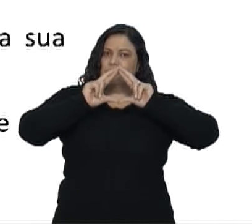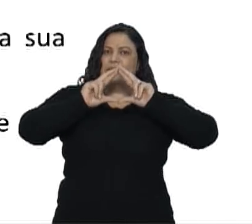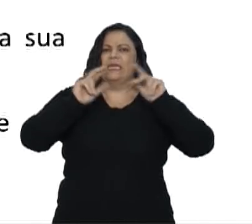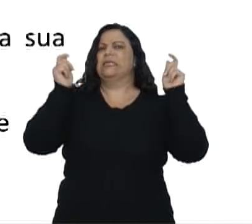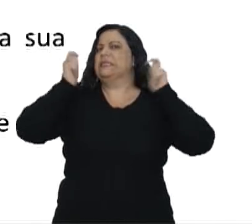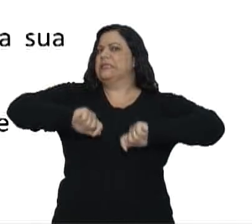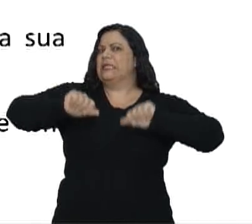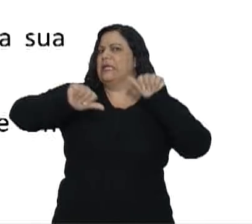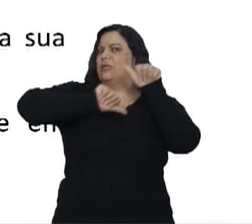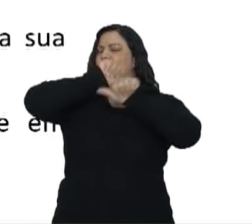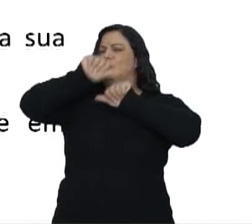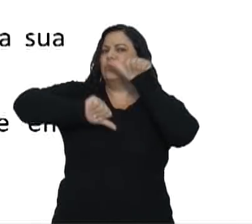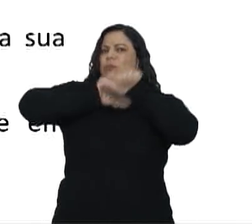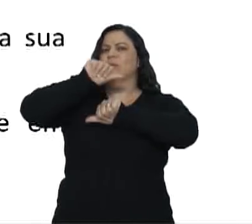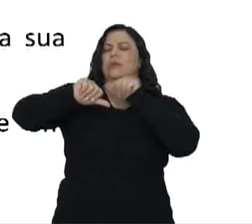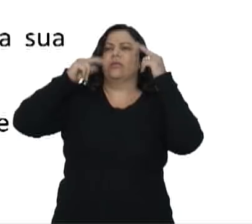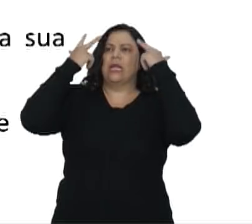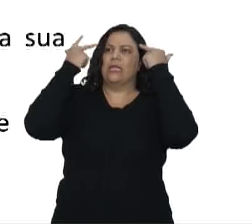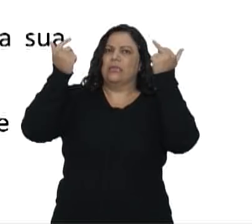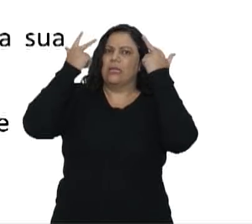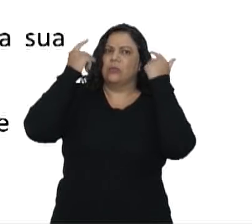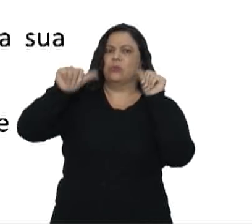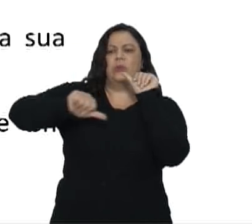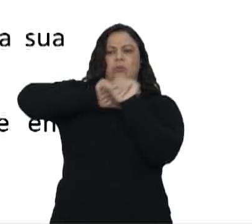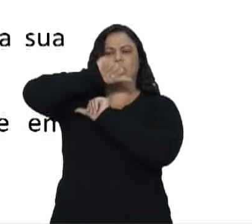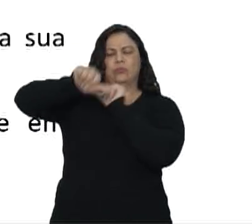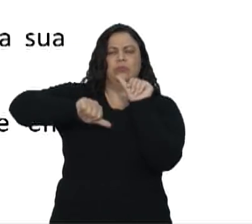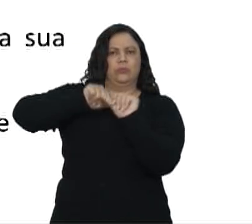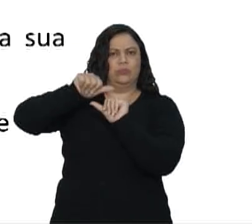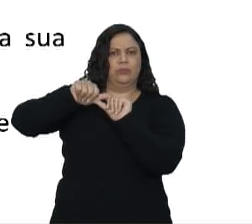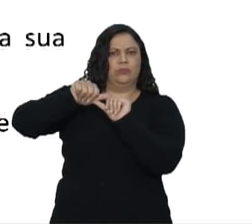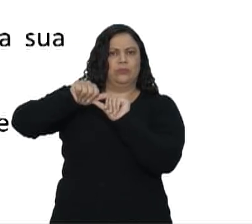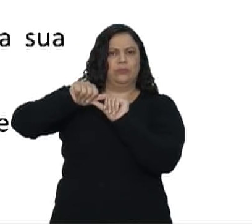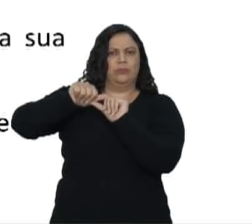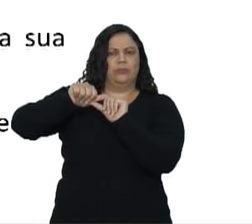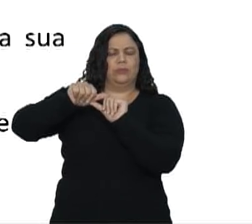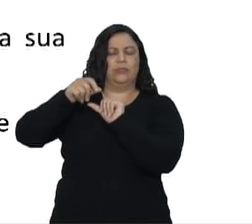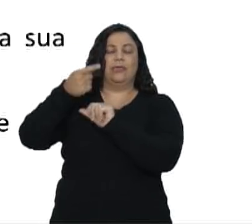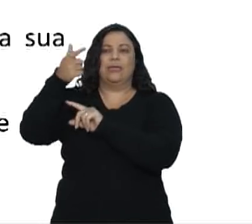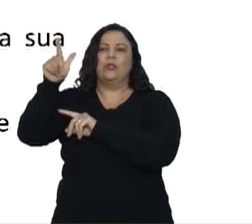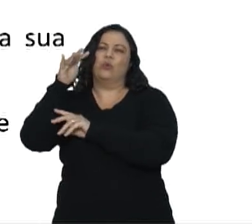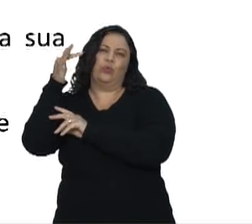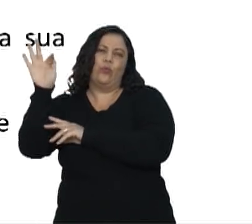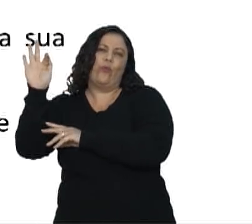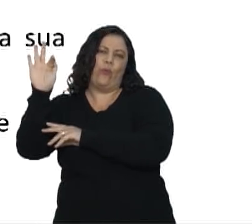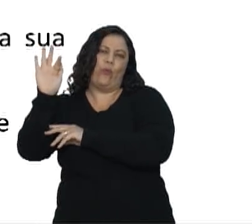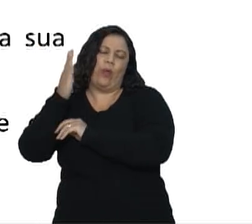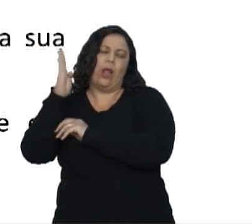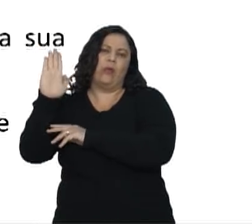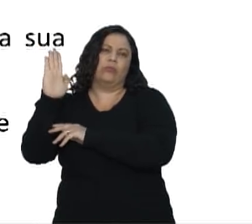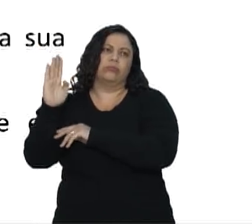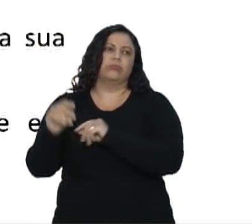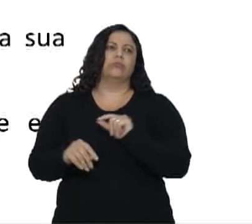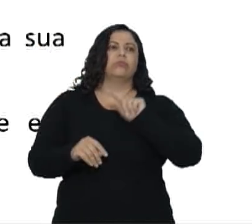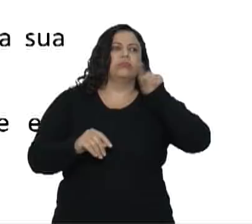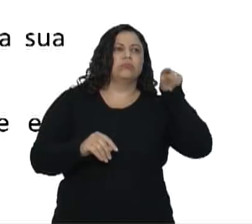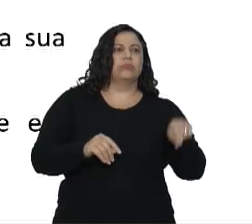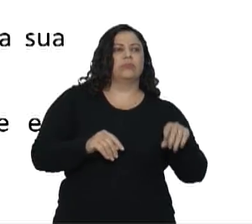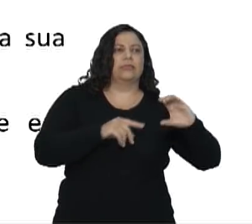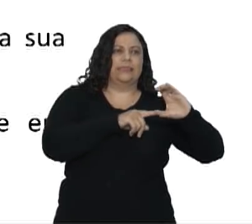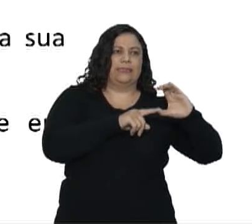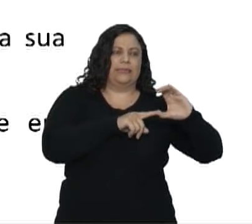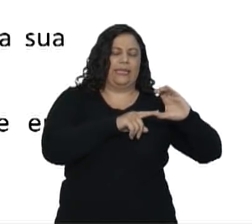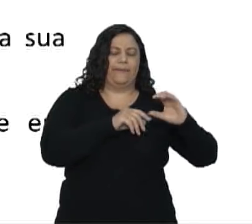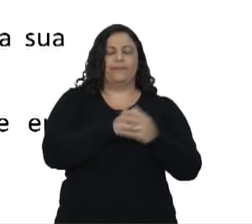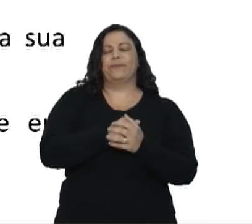material natural que se transforma em artificial? Letra C. Produto artificial é o que